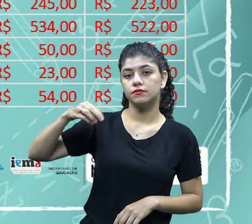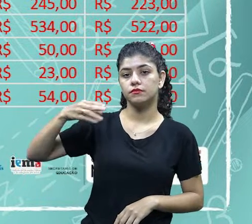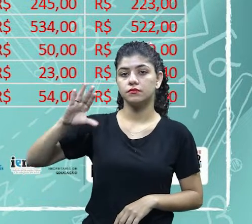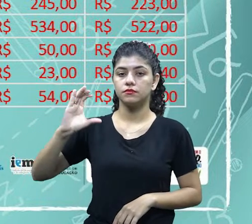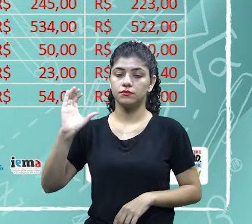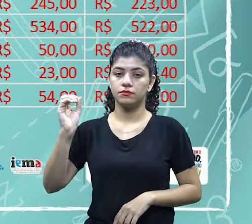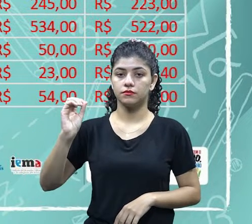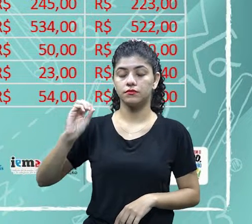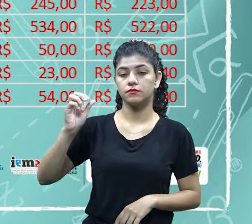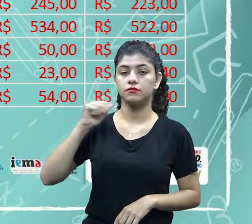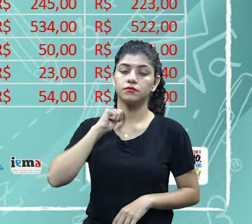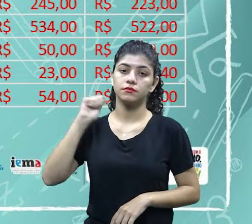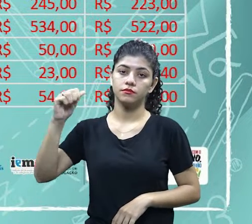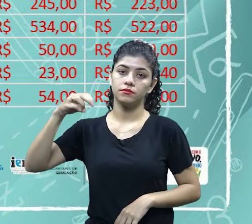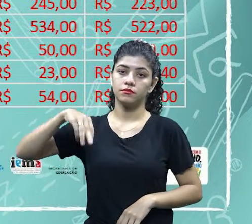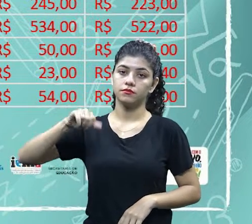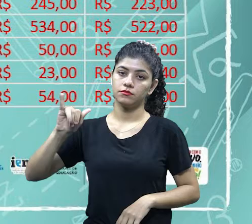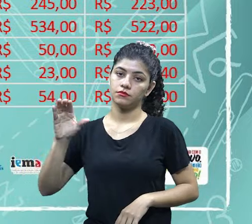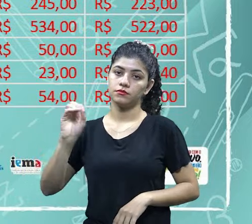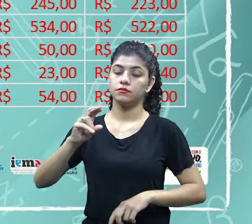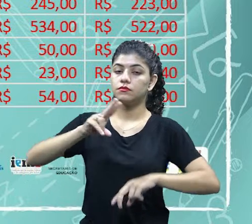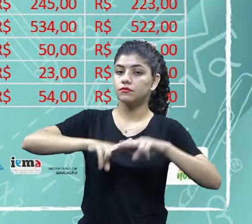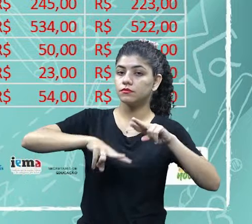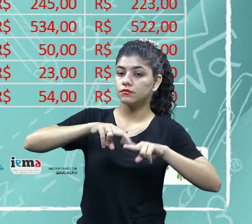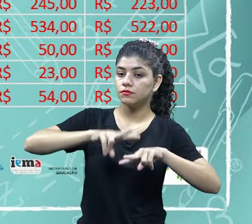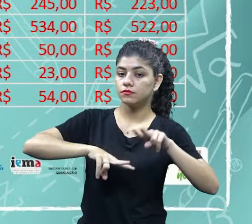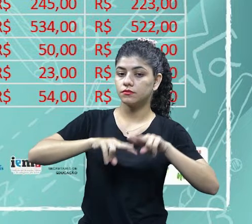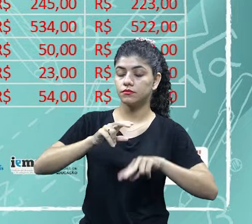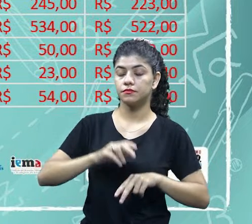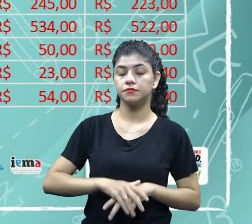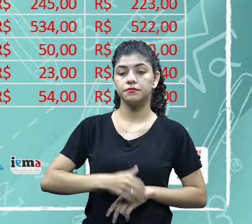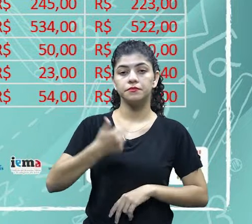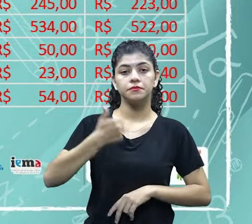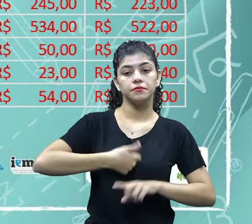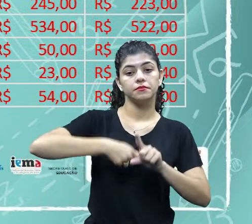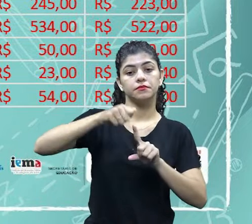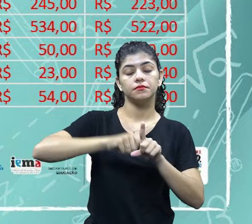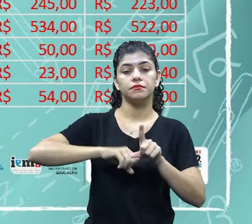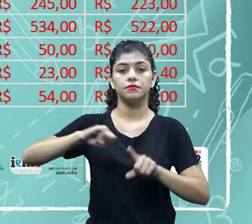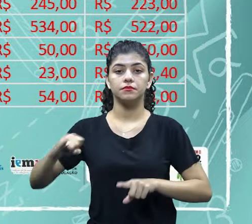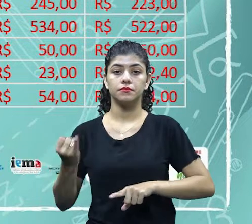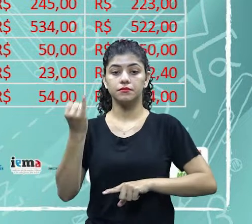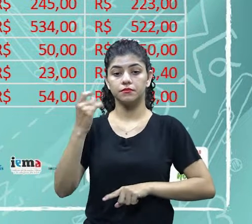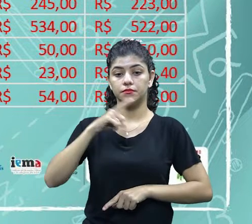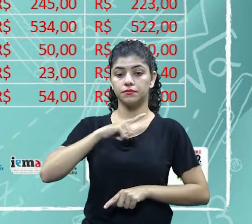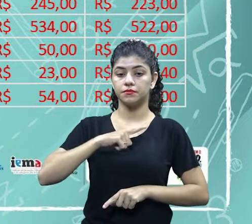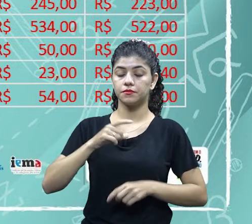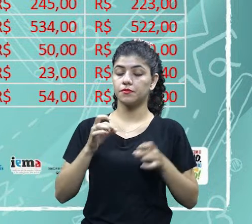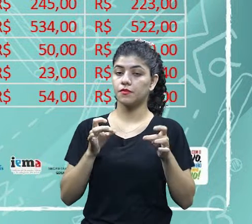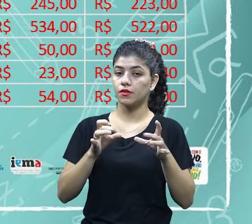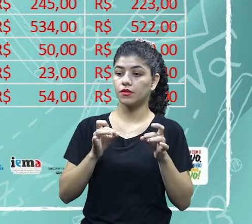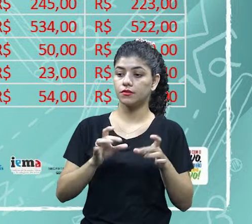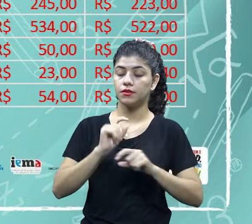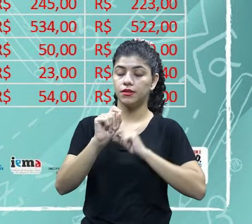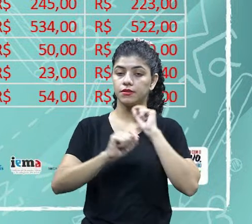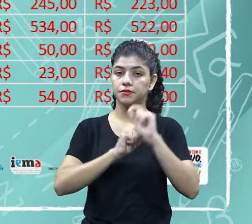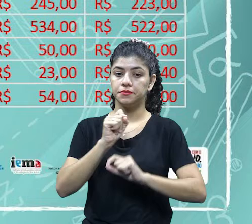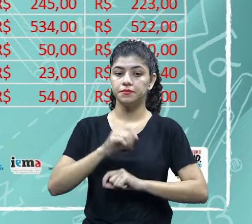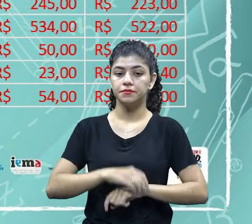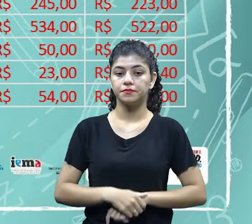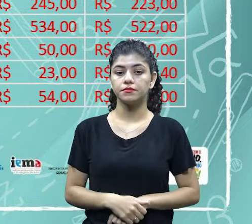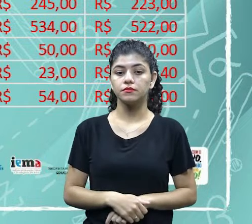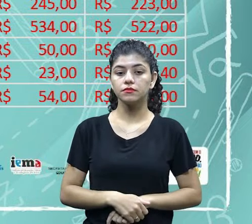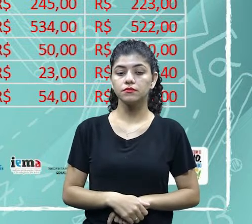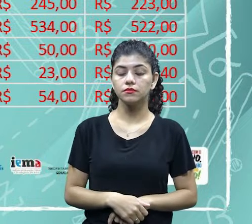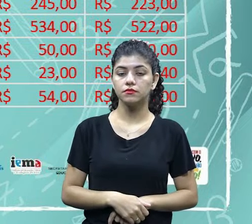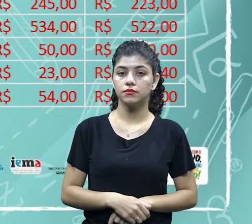junho. Então, no primeiro mês, janeiro, ela teve uma venda de doces e salgados, né?